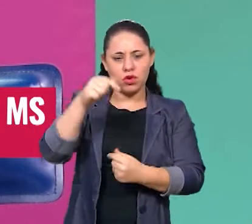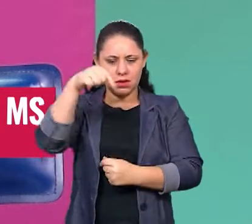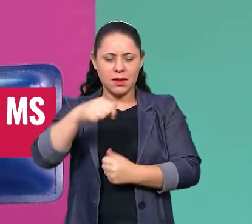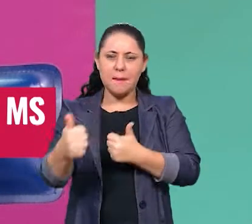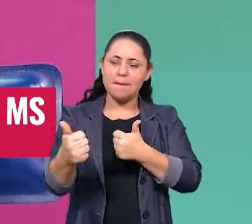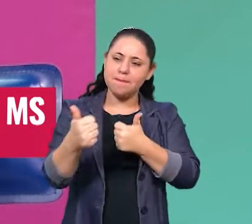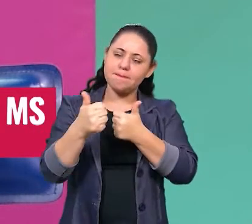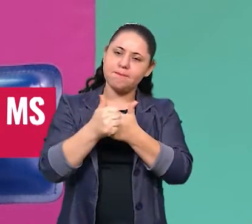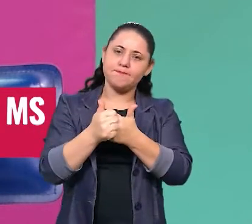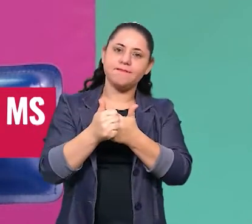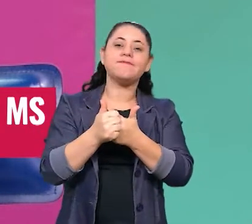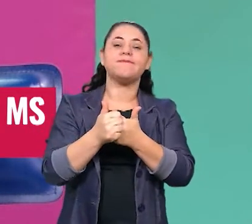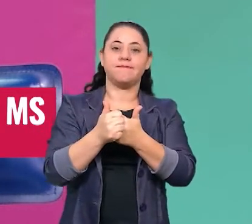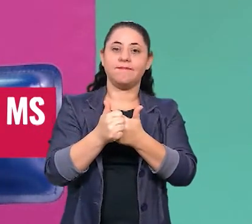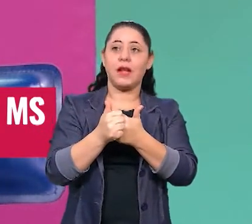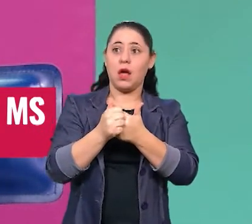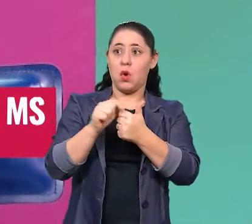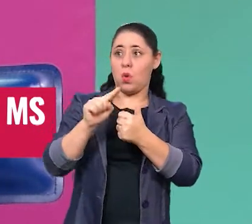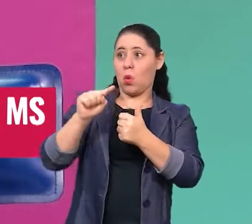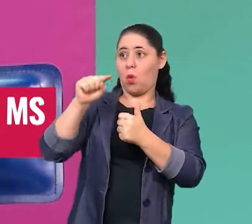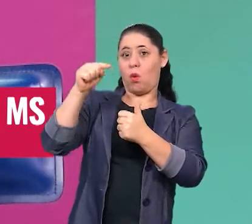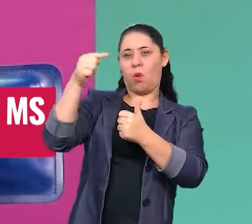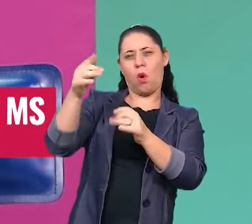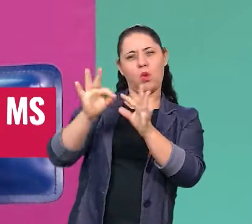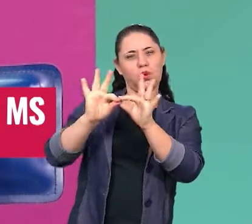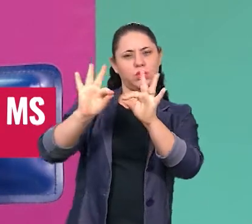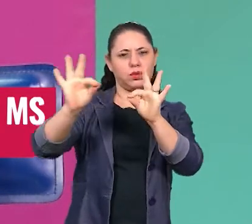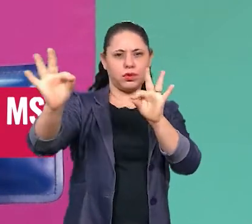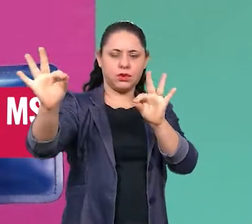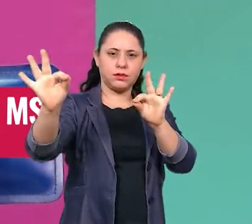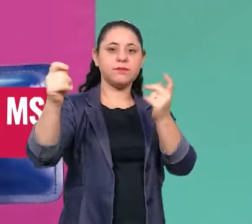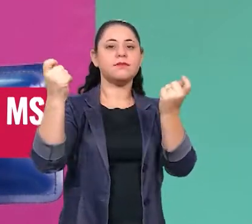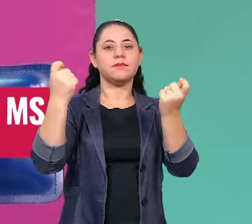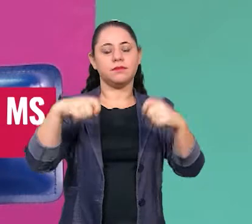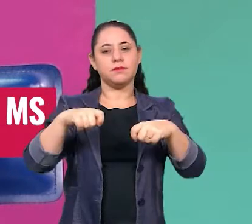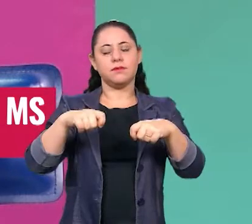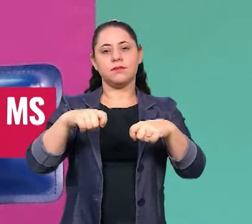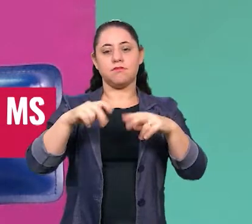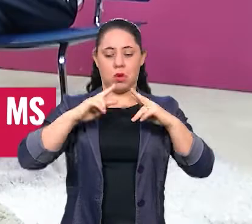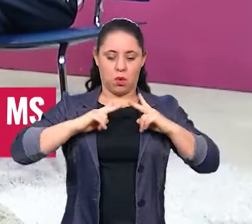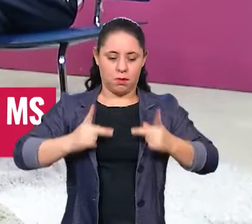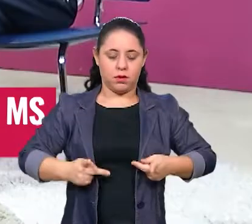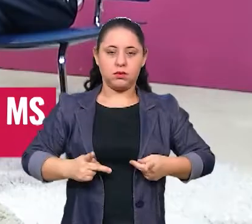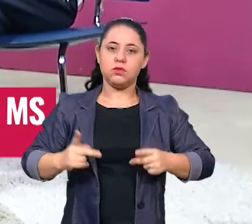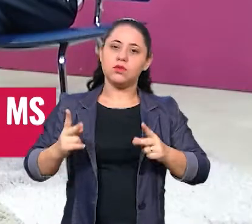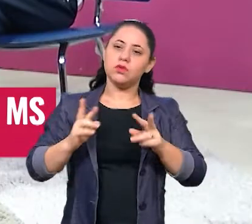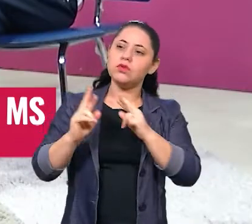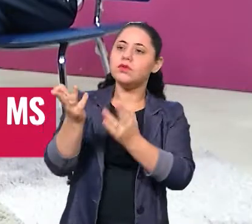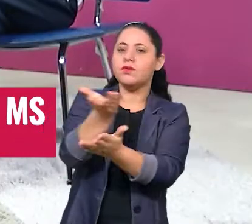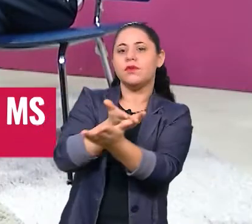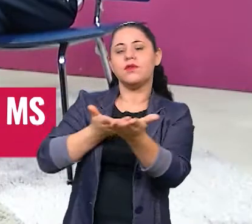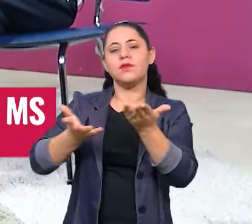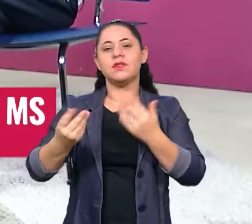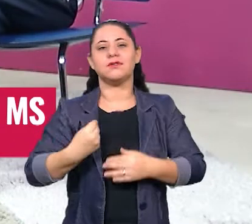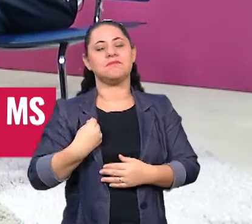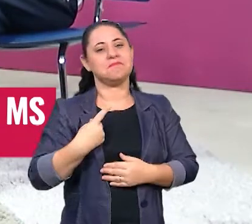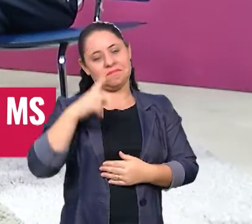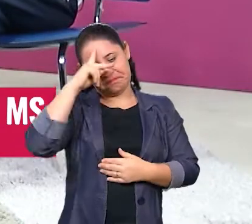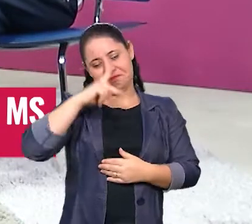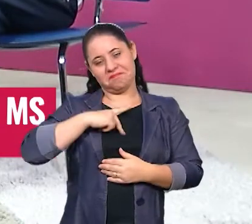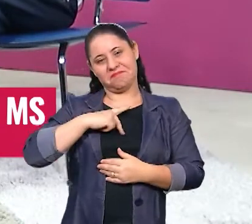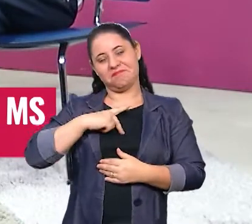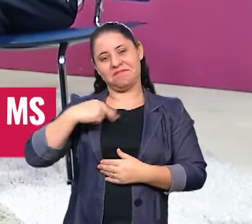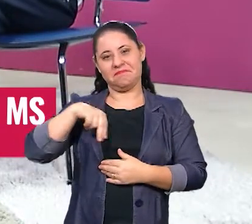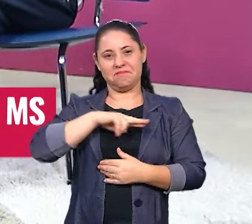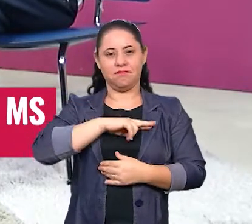estou aqui, estou pertinho, apesar de estar lá do outro lado, essa necessidade do ser humano de convivência é nossa,